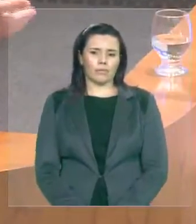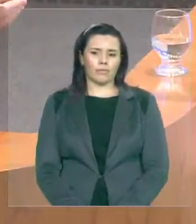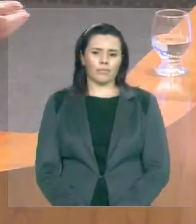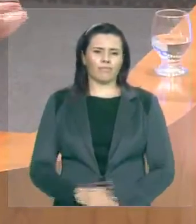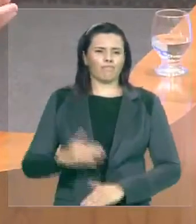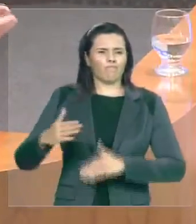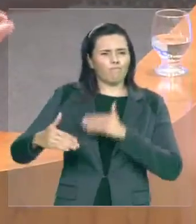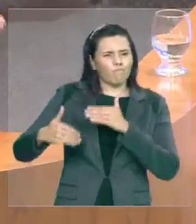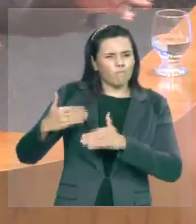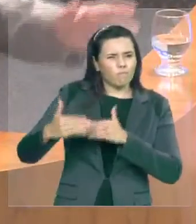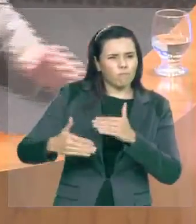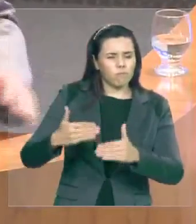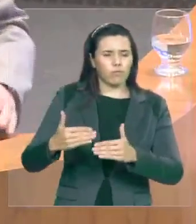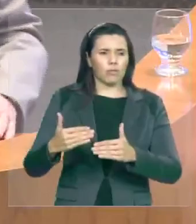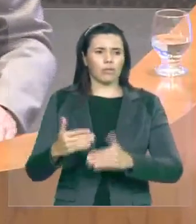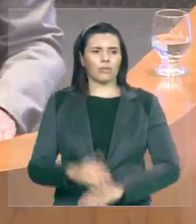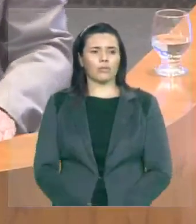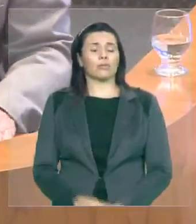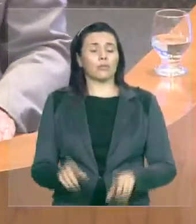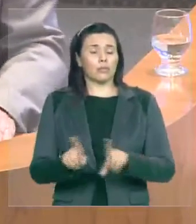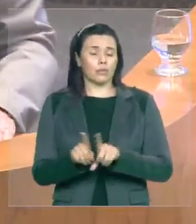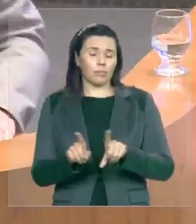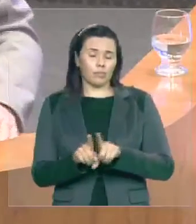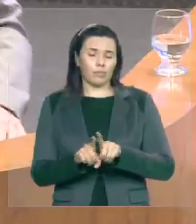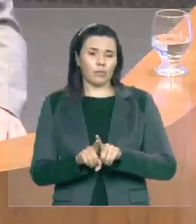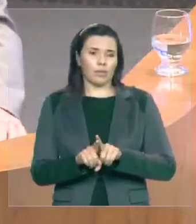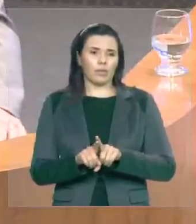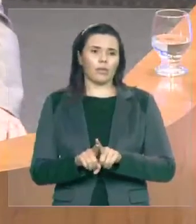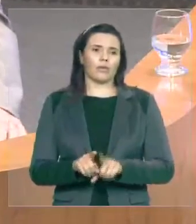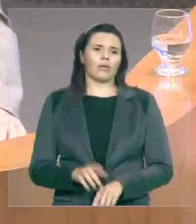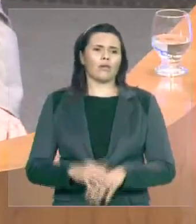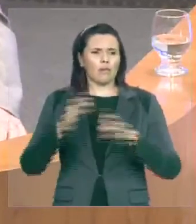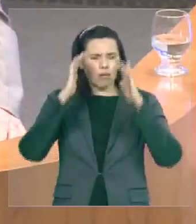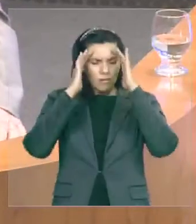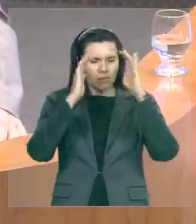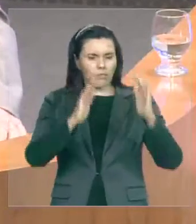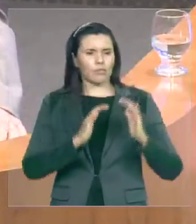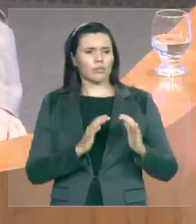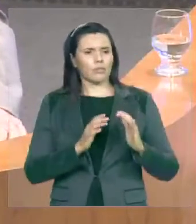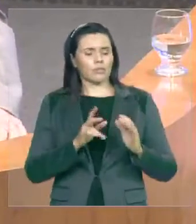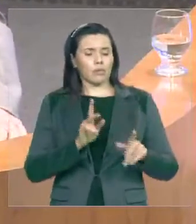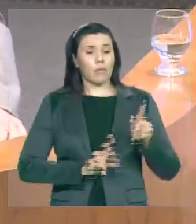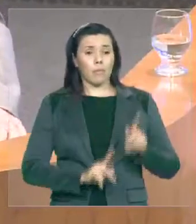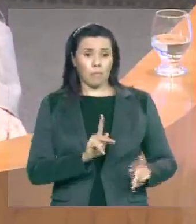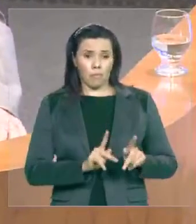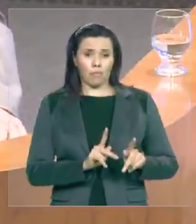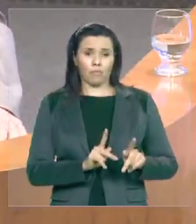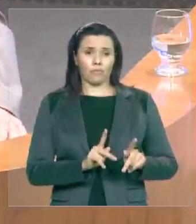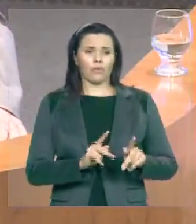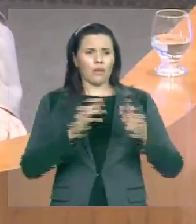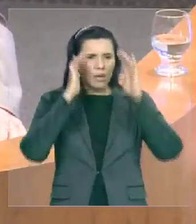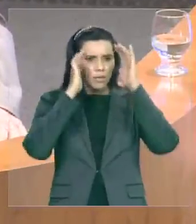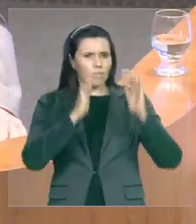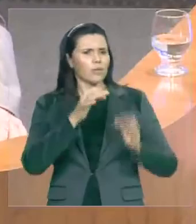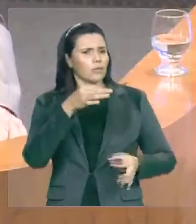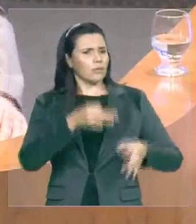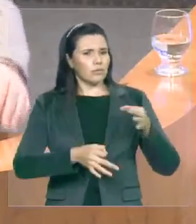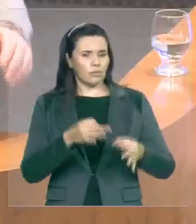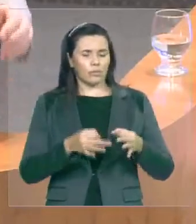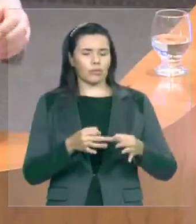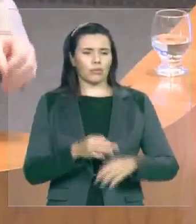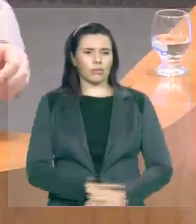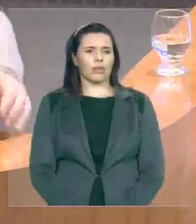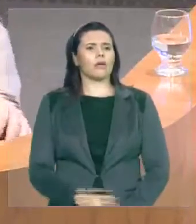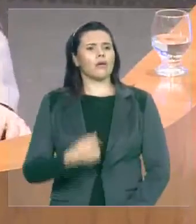afronta à população, e o respeito ao povo e à justiça, com certeza,